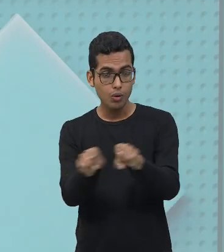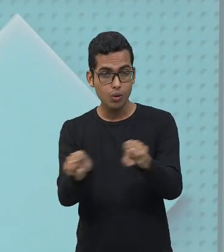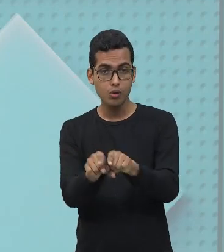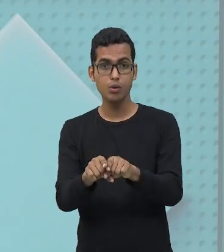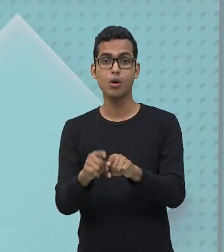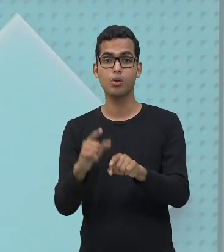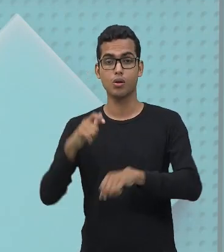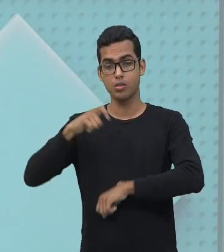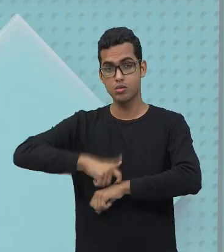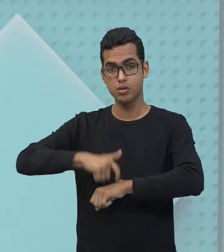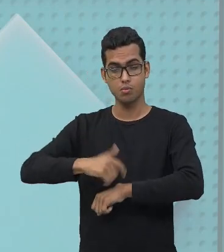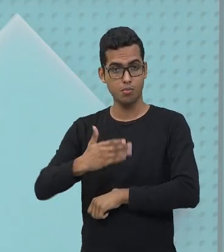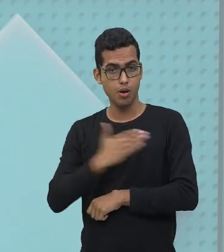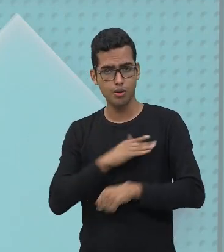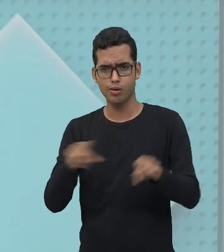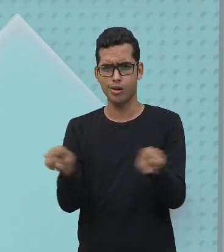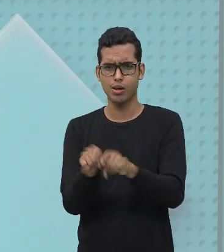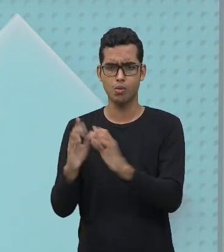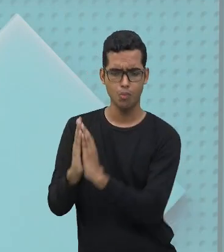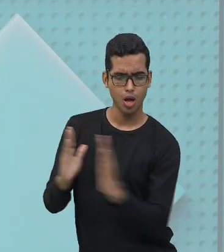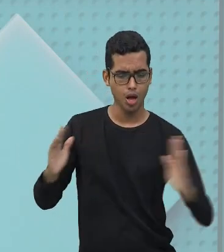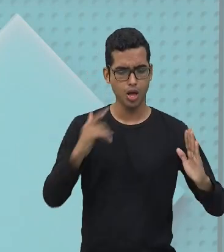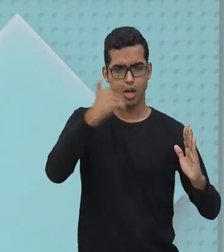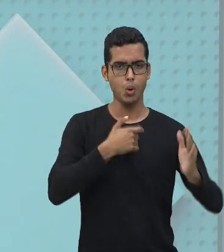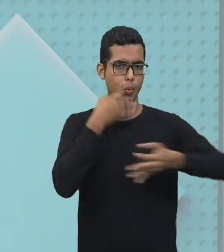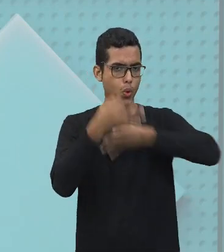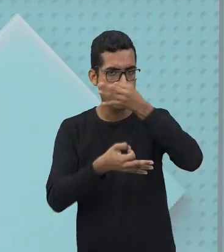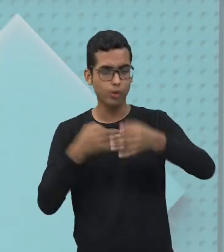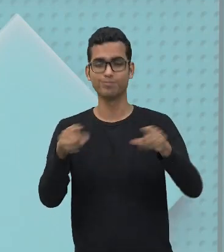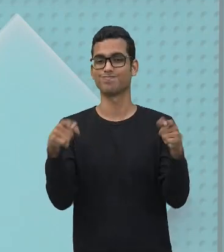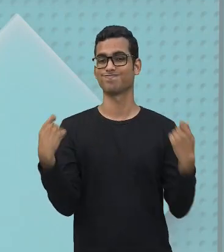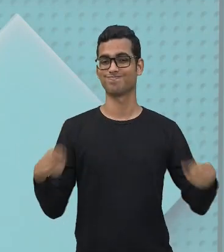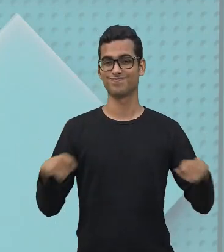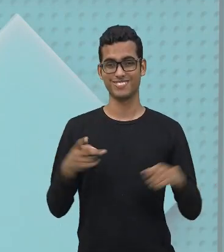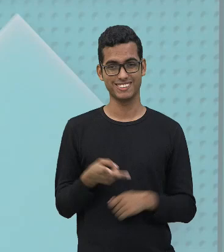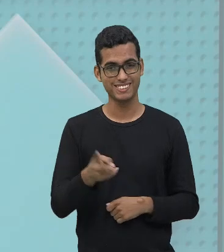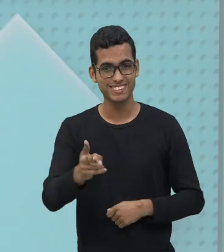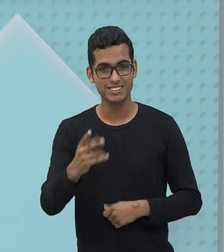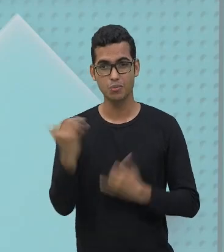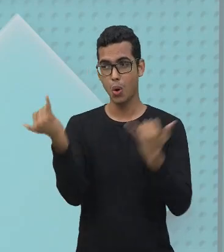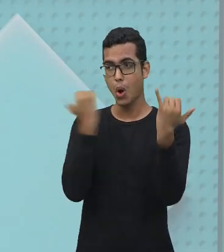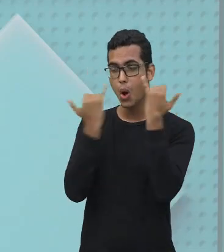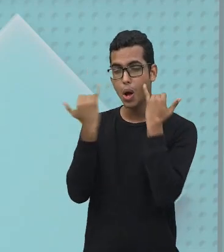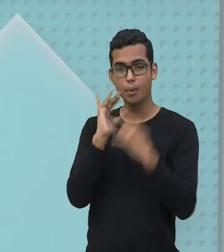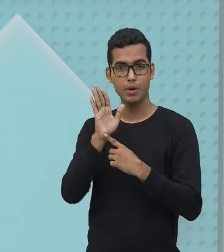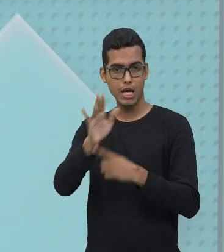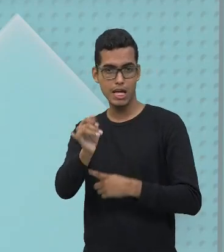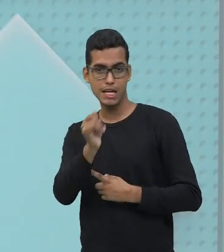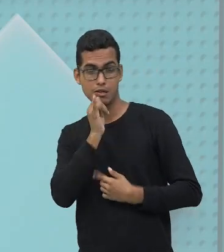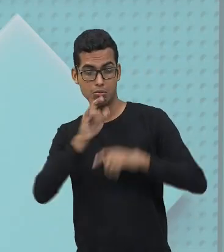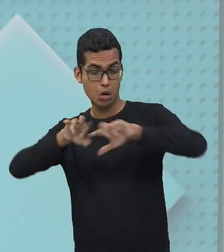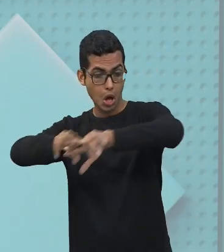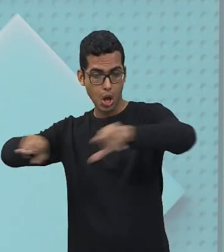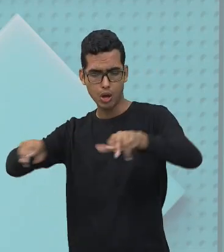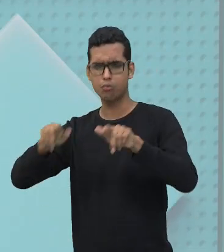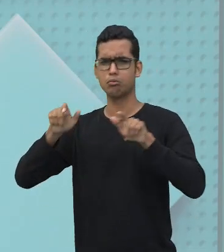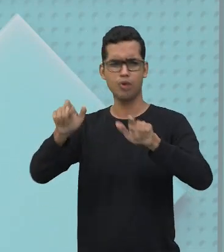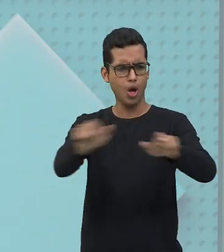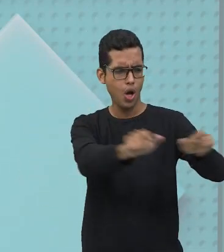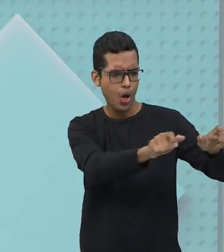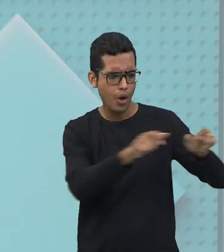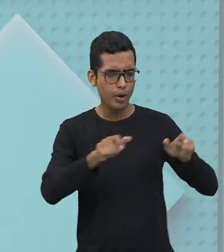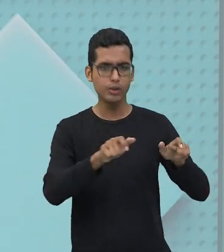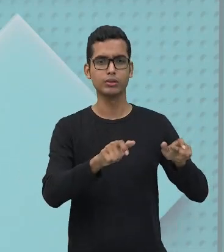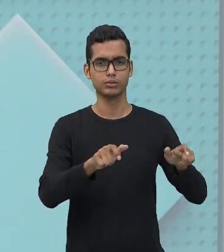meu tempo, durante todo o tempo que eu estou argumentando, eu preciso buscar exemplificação de lugares que